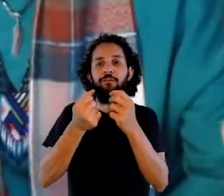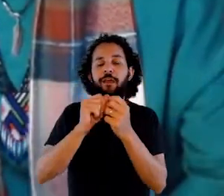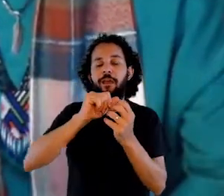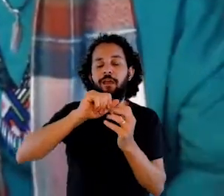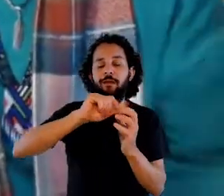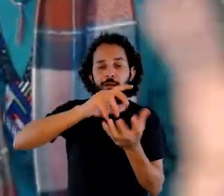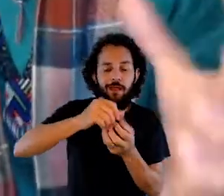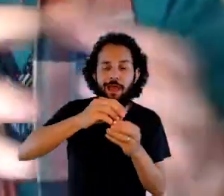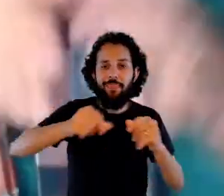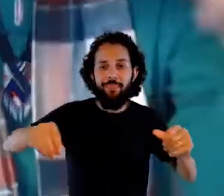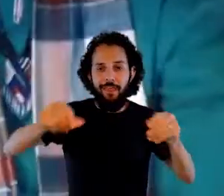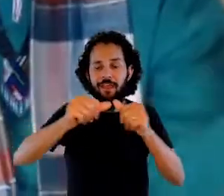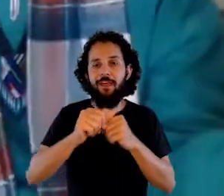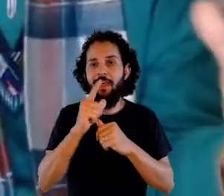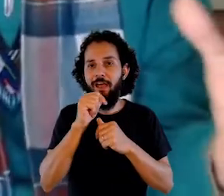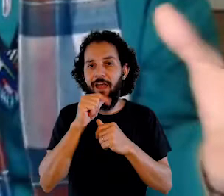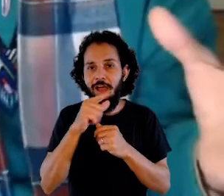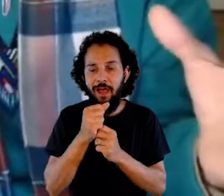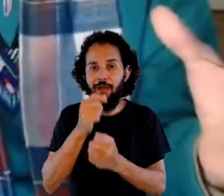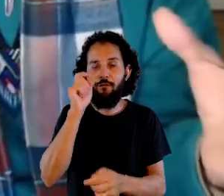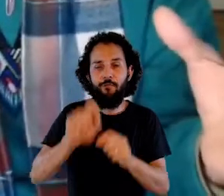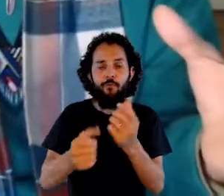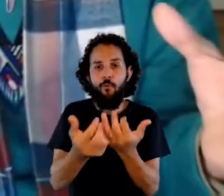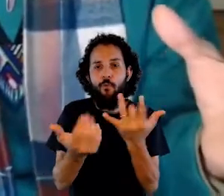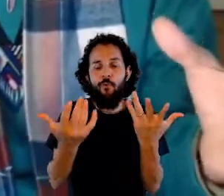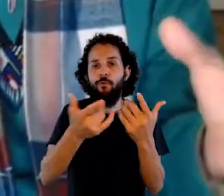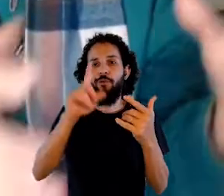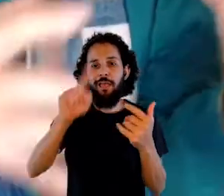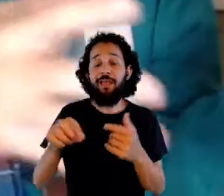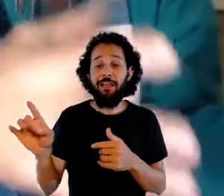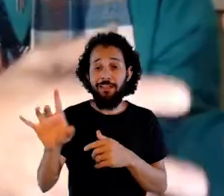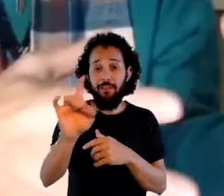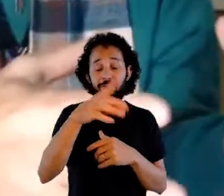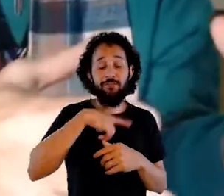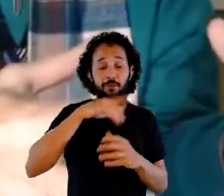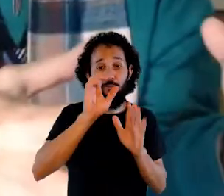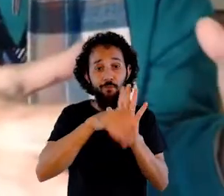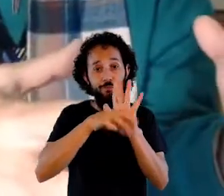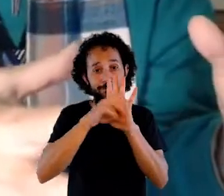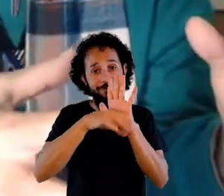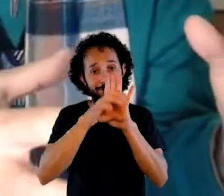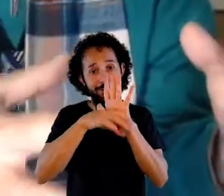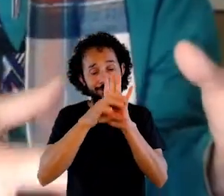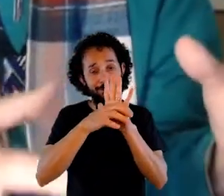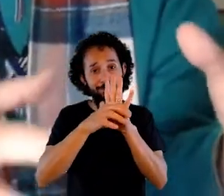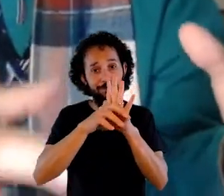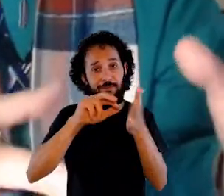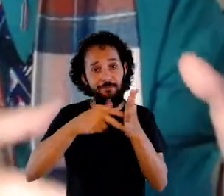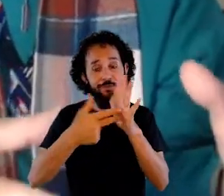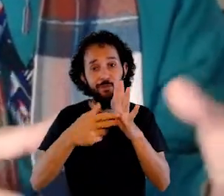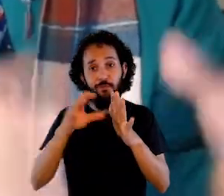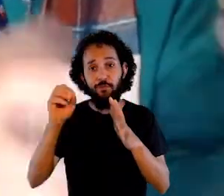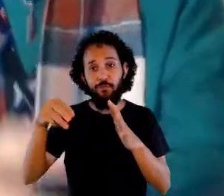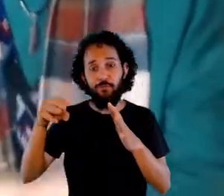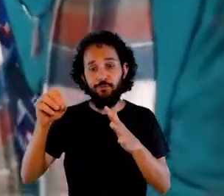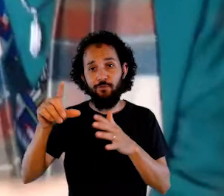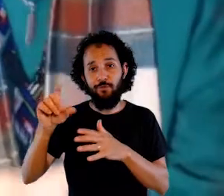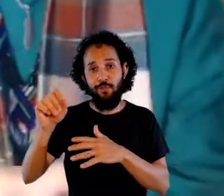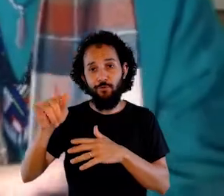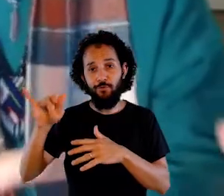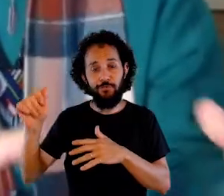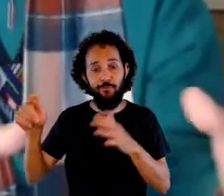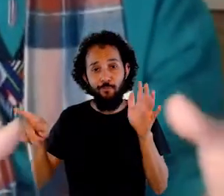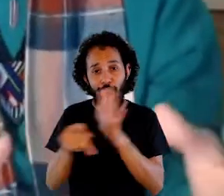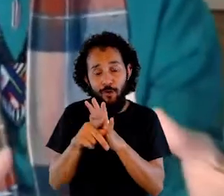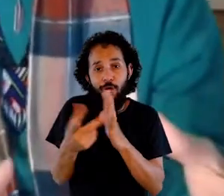da natureza. E dentro desse conceito, cada um tinha a cosmologia própria da sua comunidade, de onde